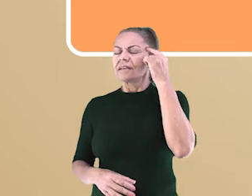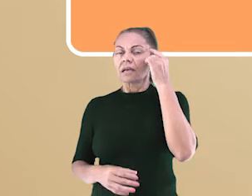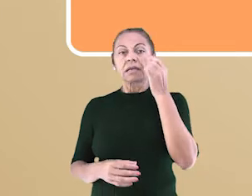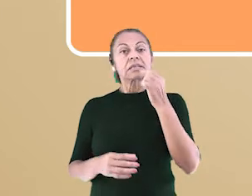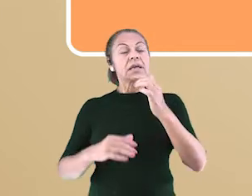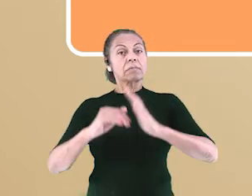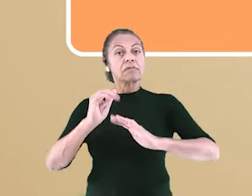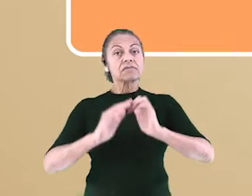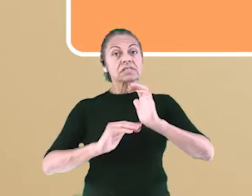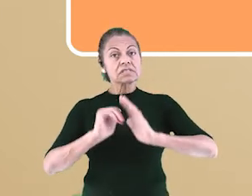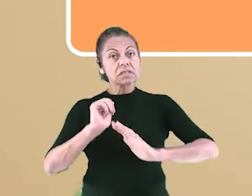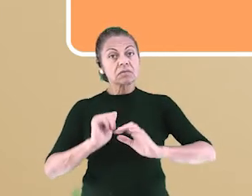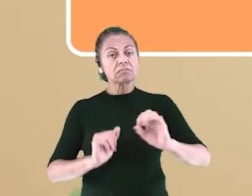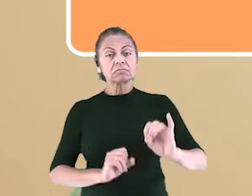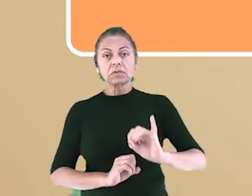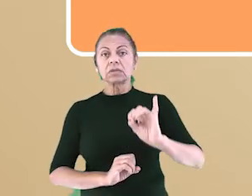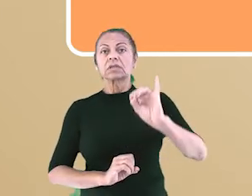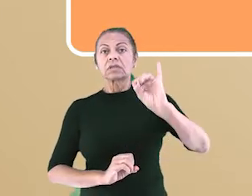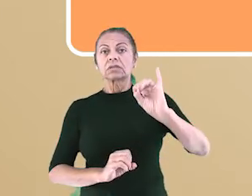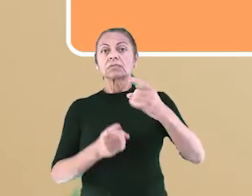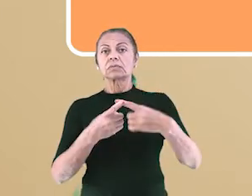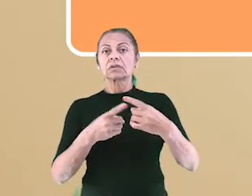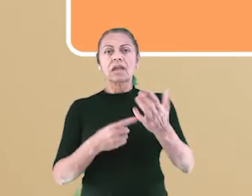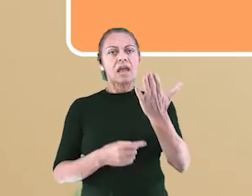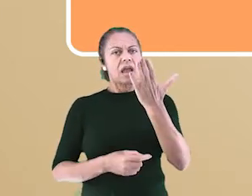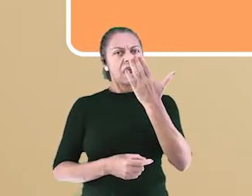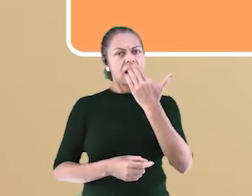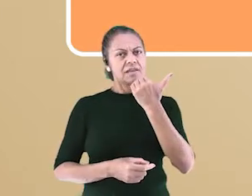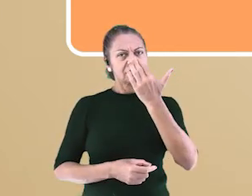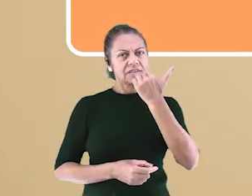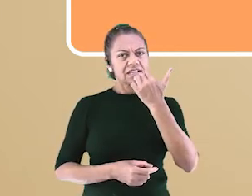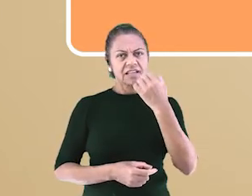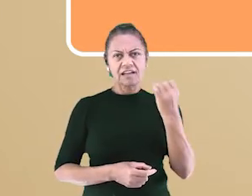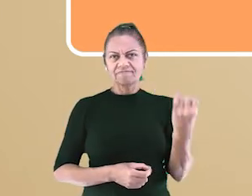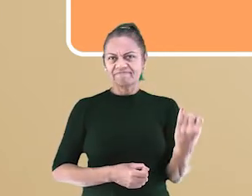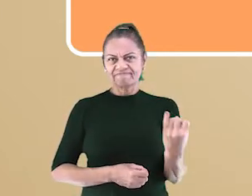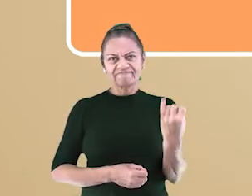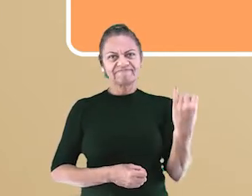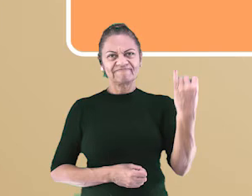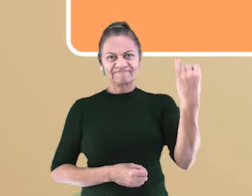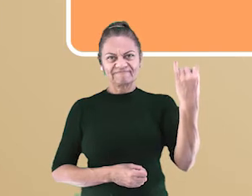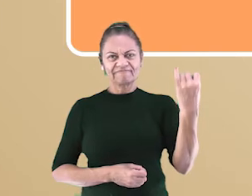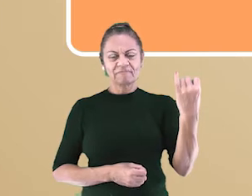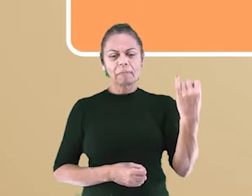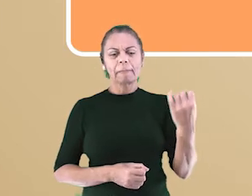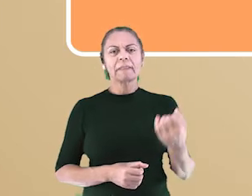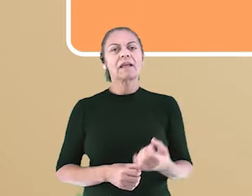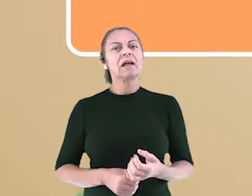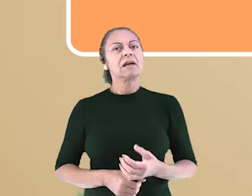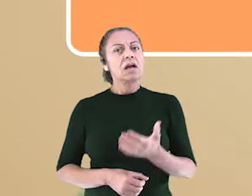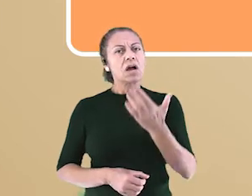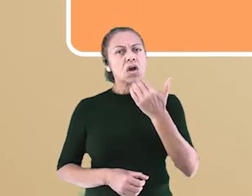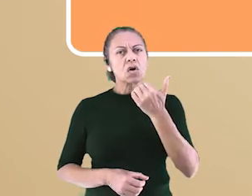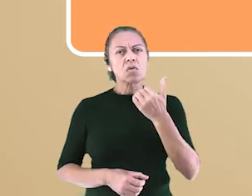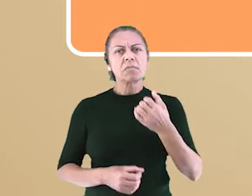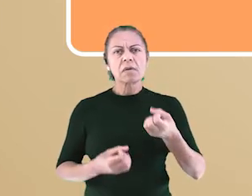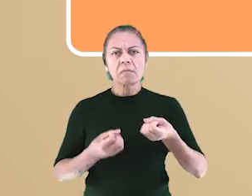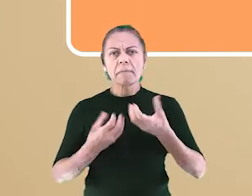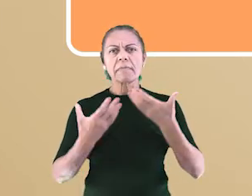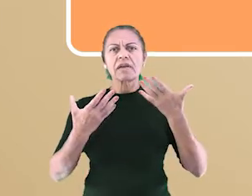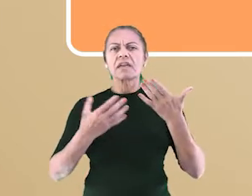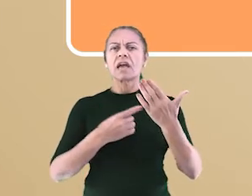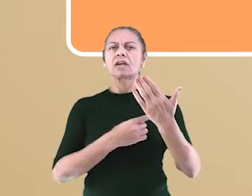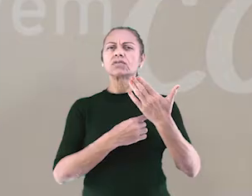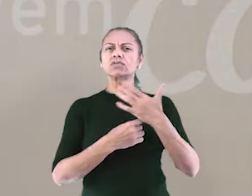quem cozinha na sua casa. Essa profissão é fundamental em nossas vidas, até porque se alimentar é